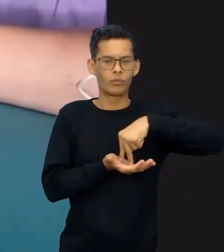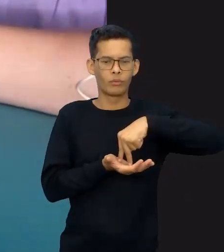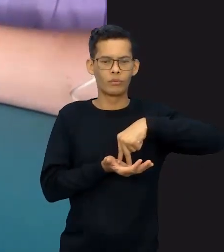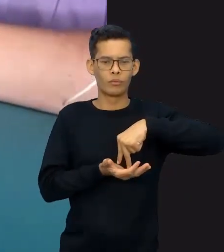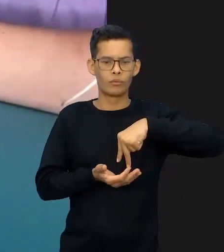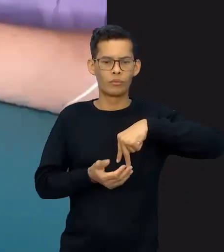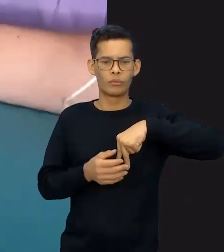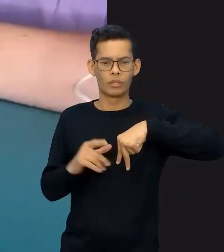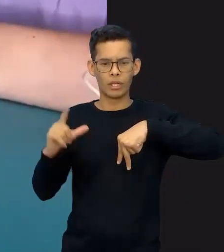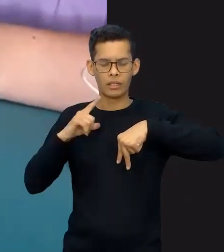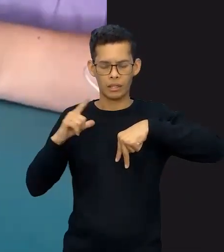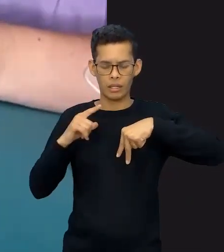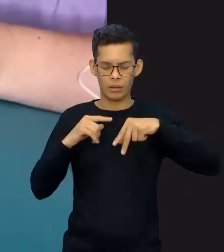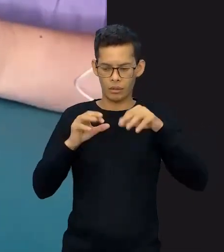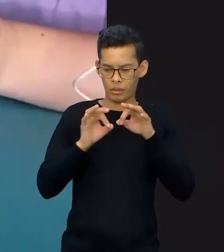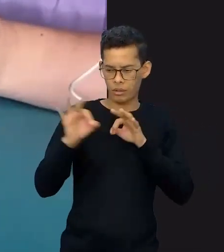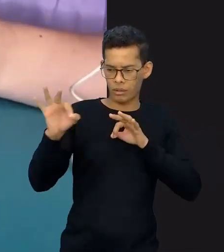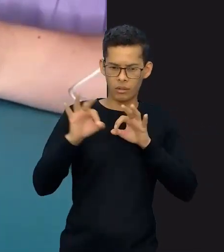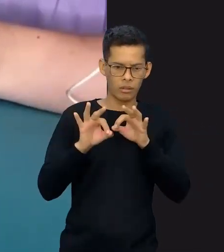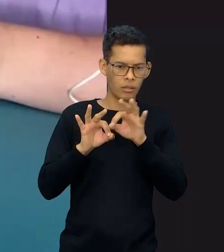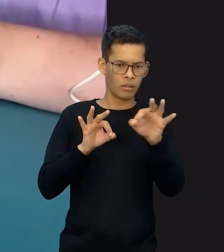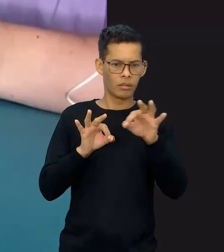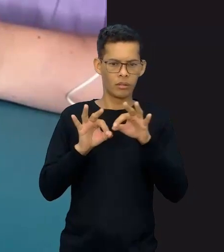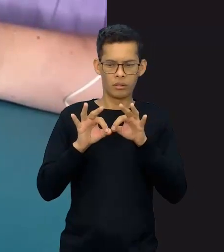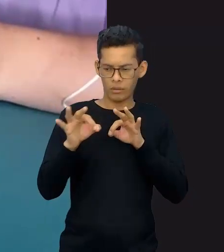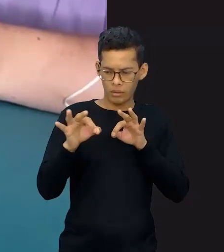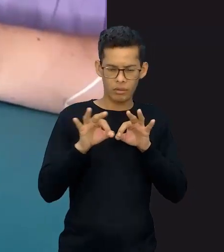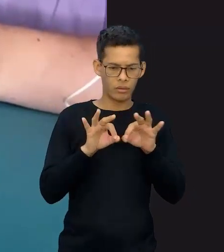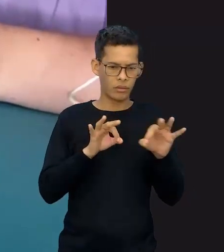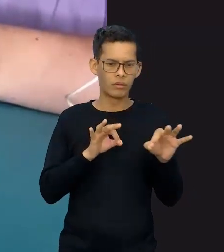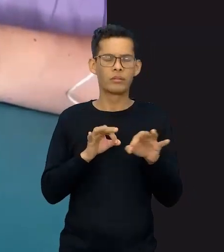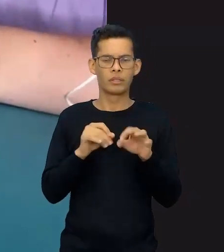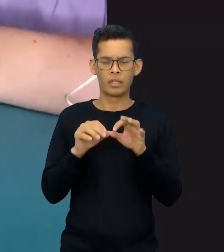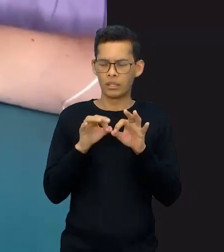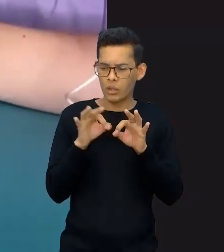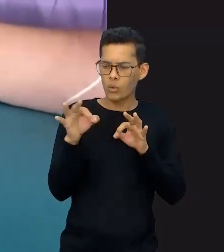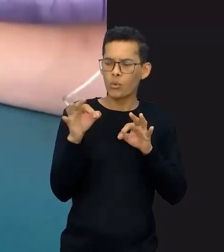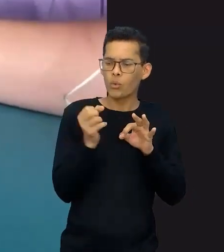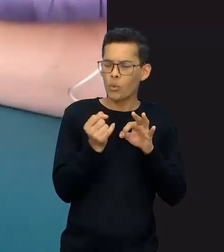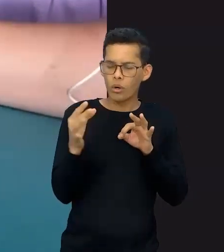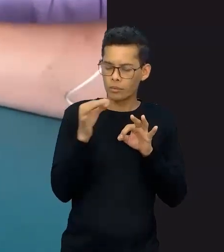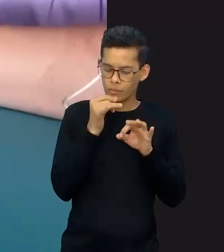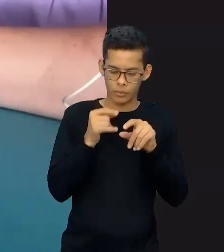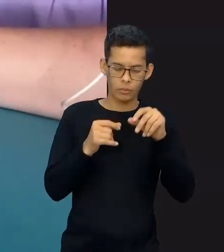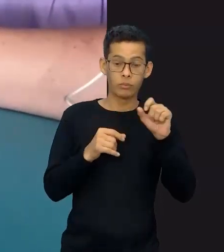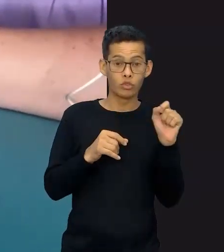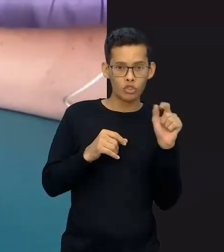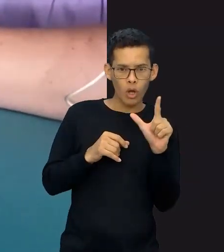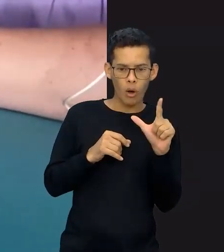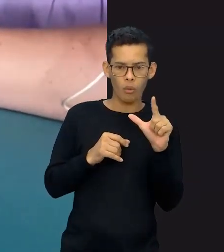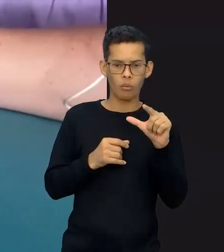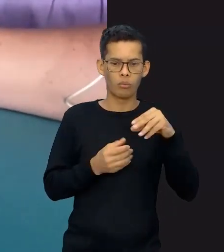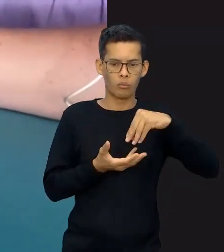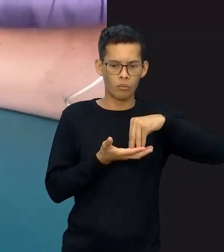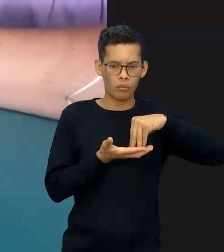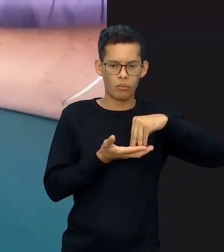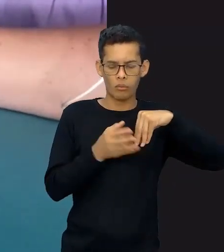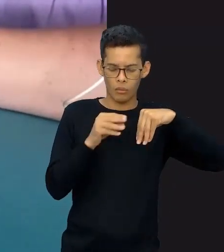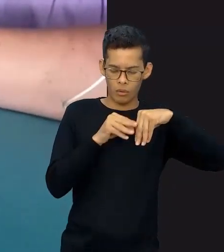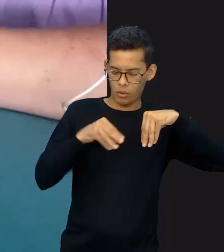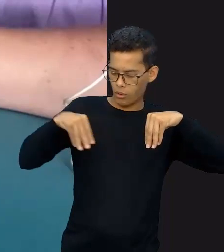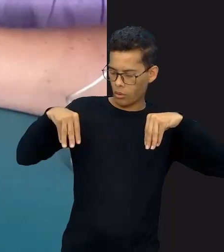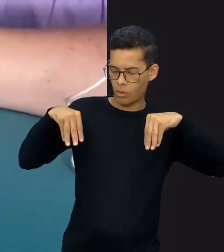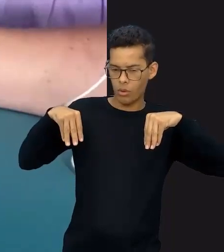gente tem marcações aqui de distâncias dos planetas, né? Lógico, são